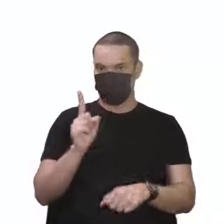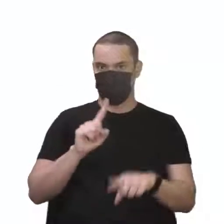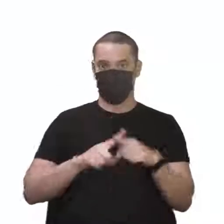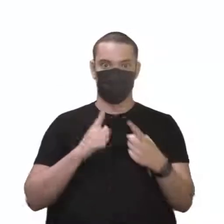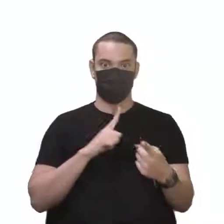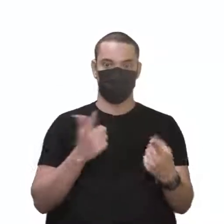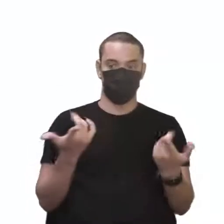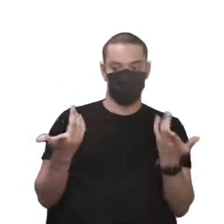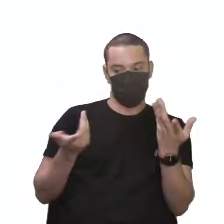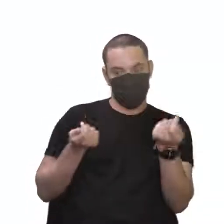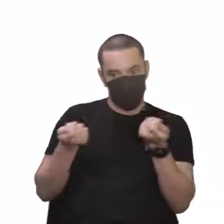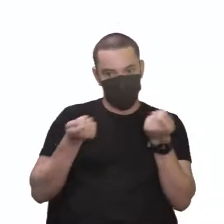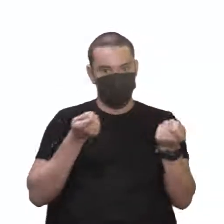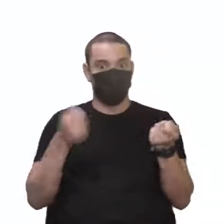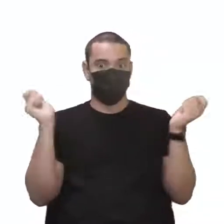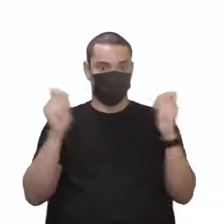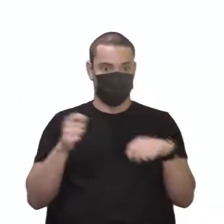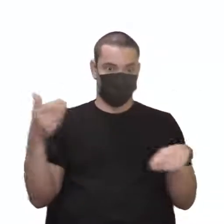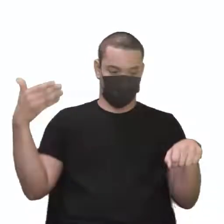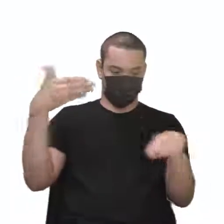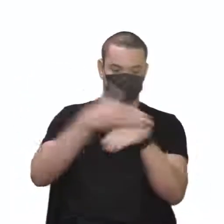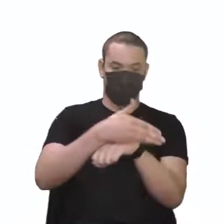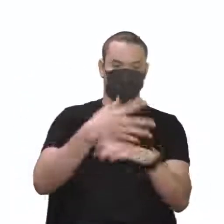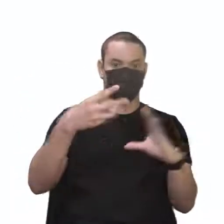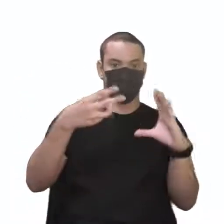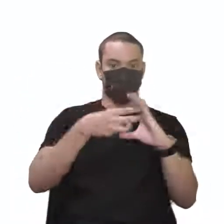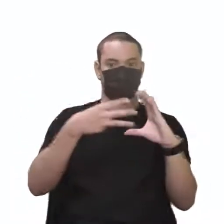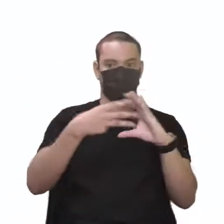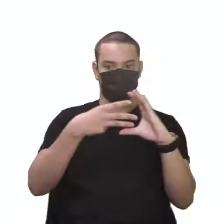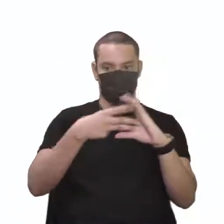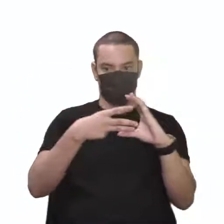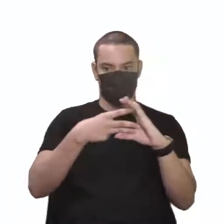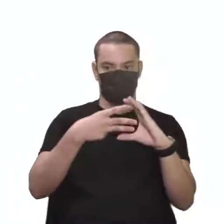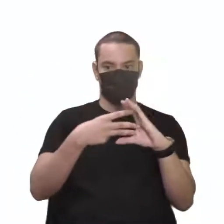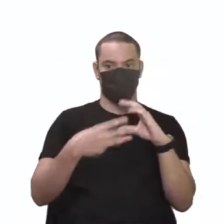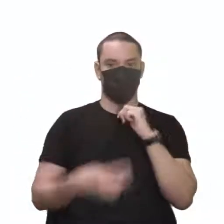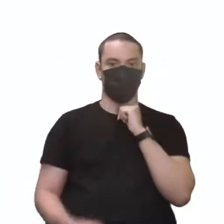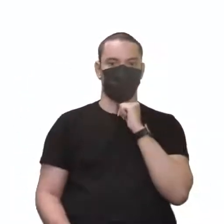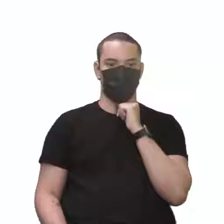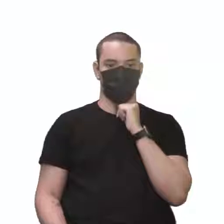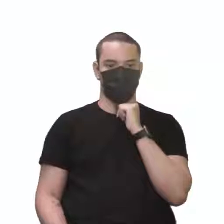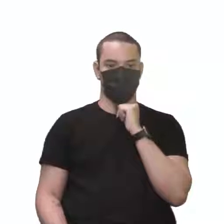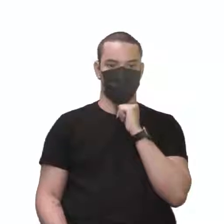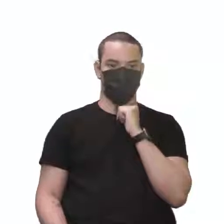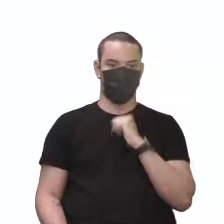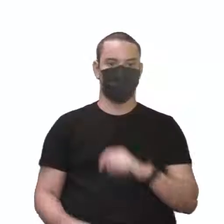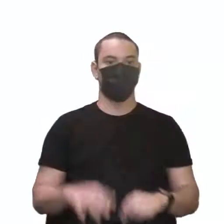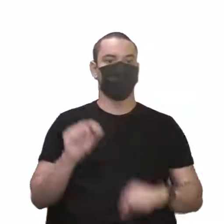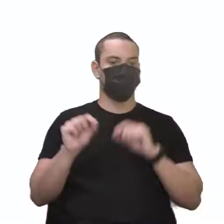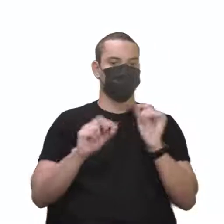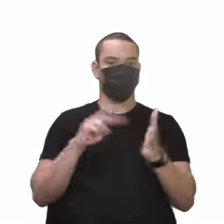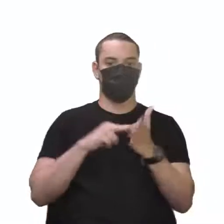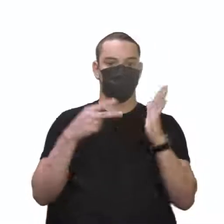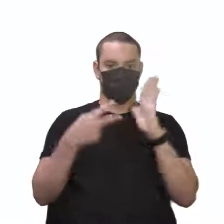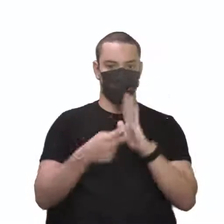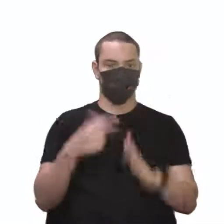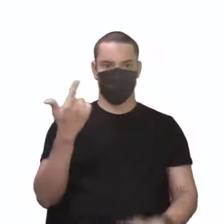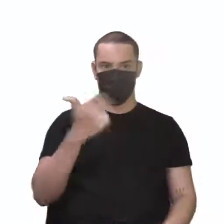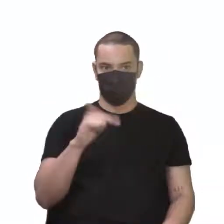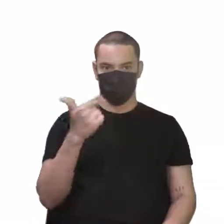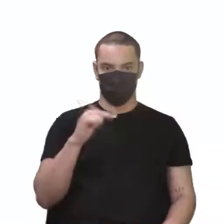ter a habilidade de entrar na célula que ele vai estar parasitando, tá bom? Sendo lá, então, ele não